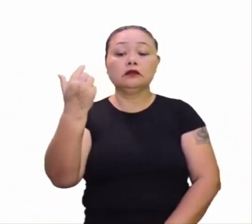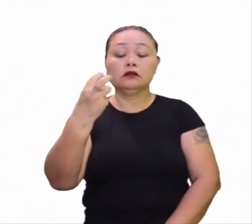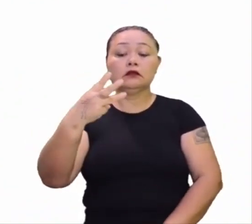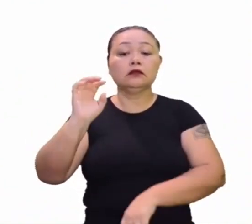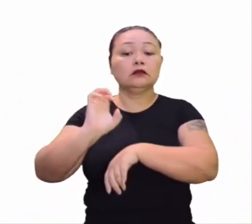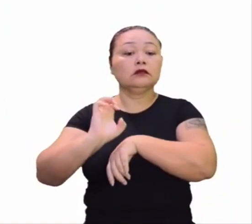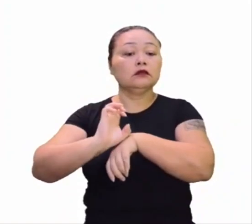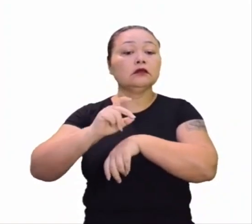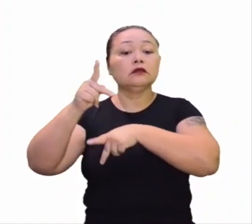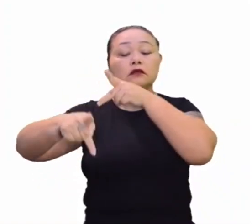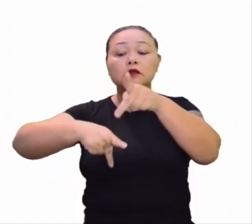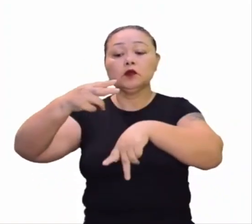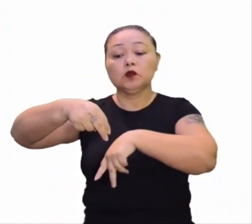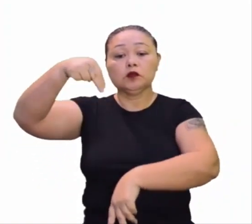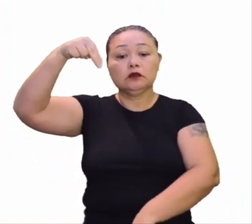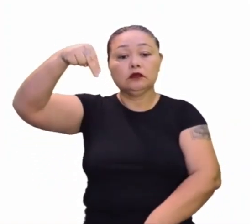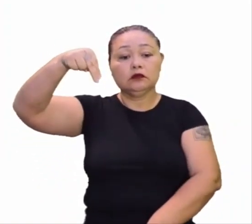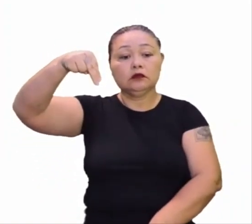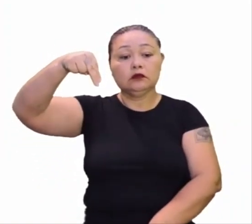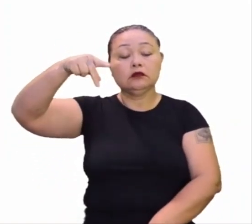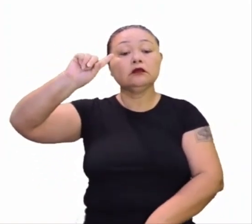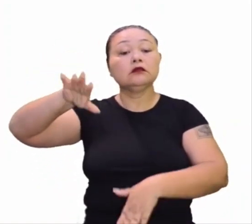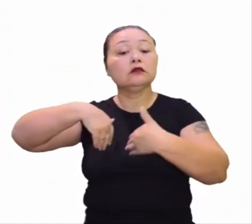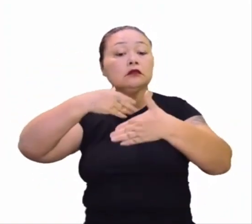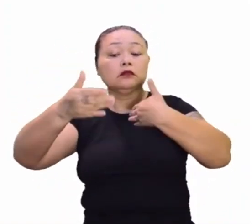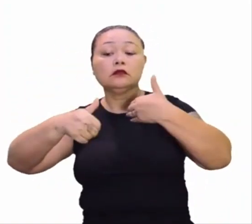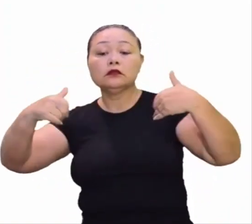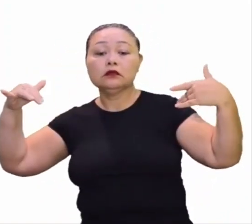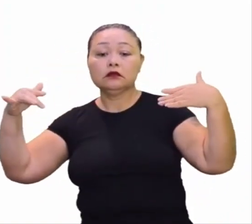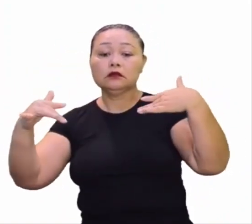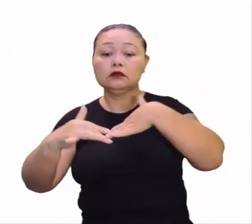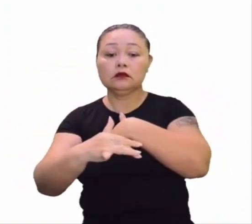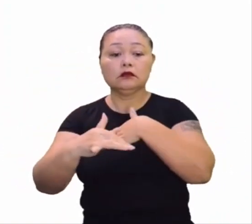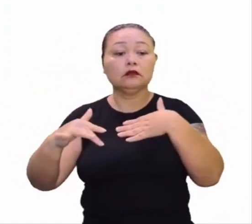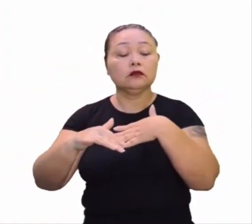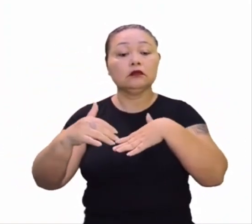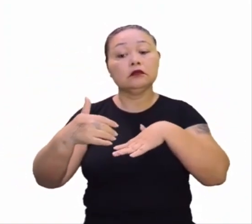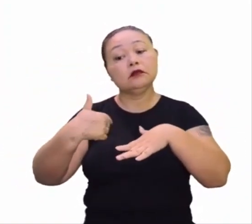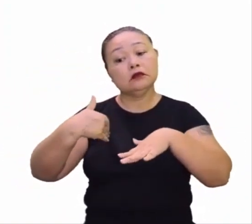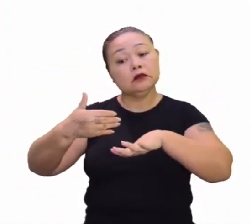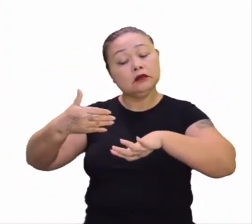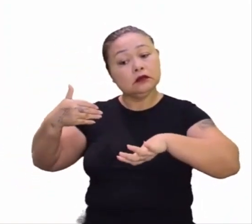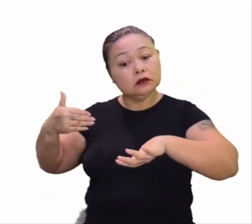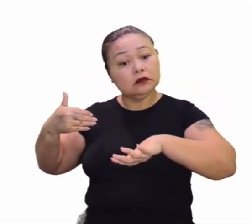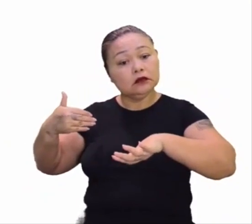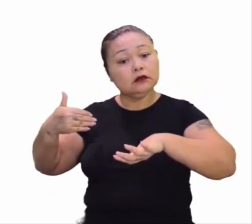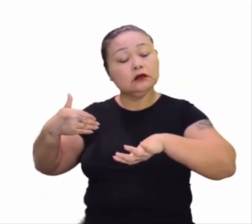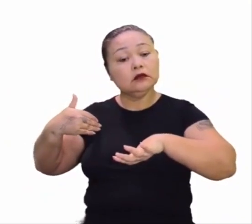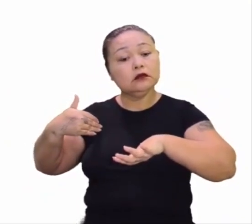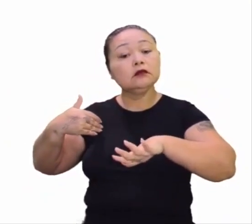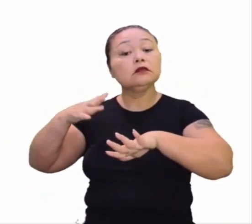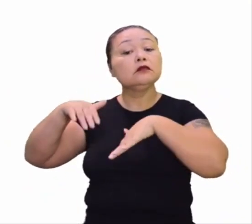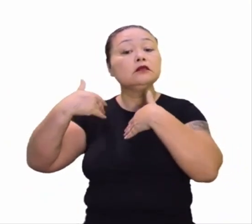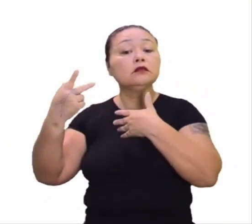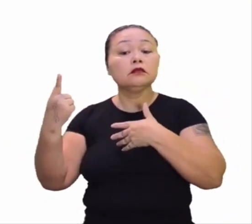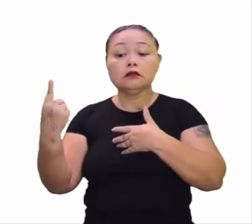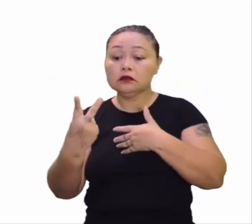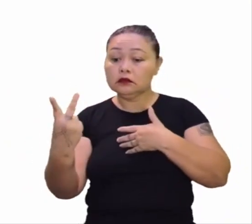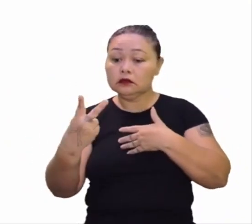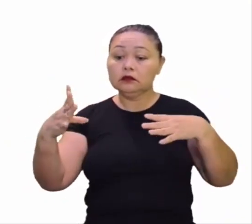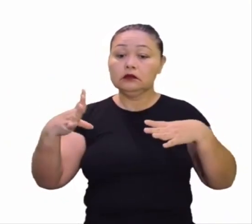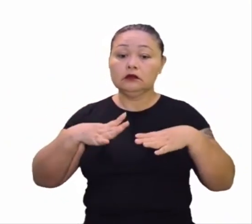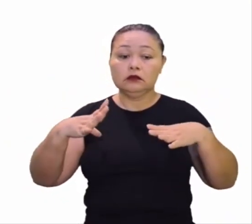terceiro estado mais populoso da região norte. Contando com um processo de urbanização bastante recuado no tempo. Nesse